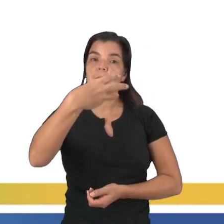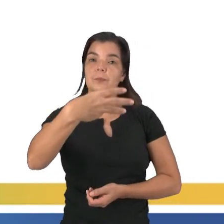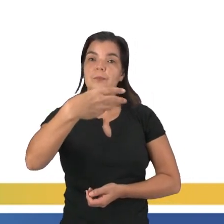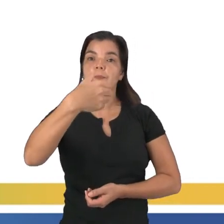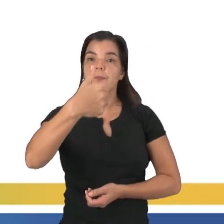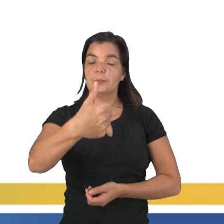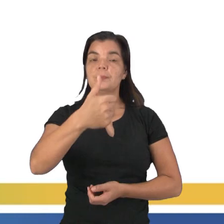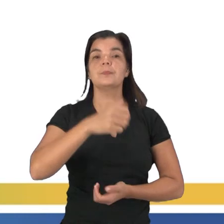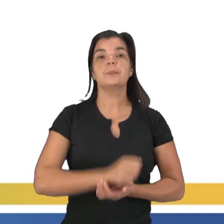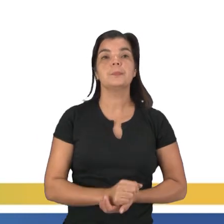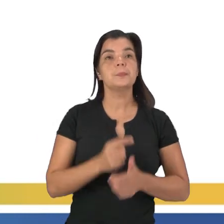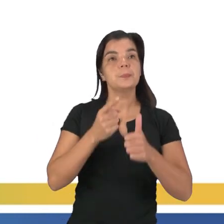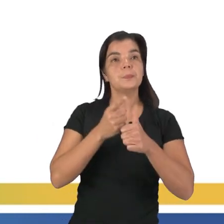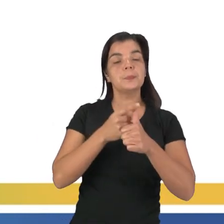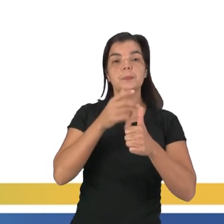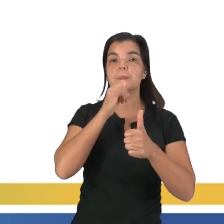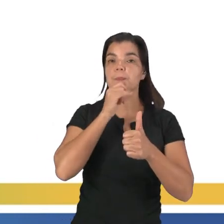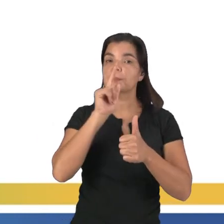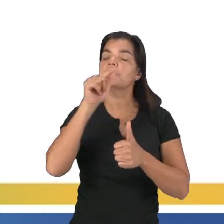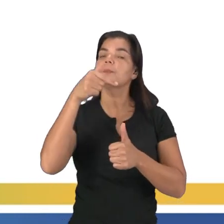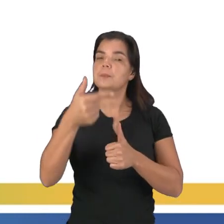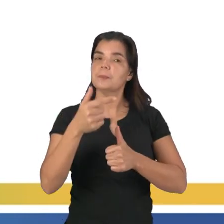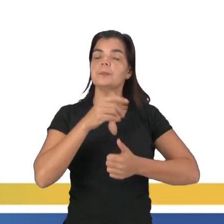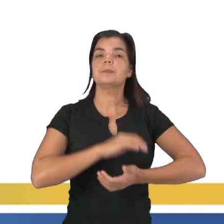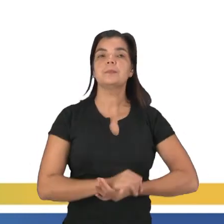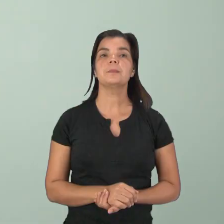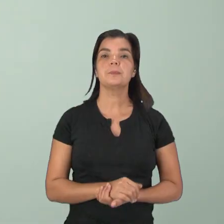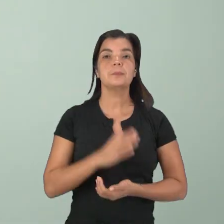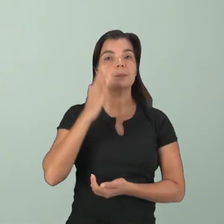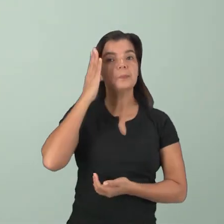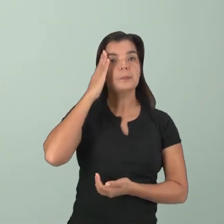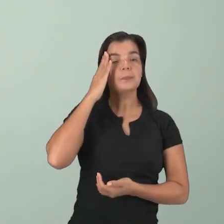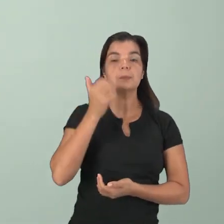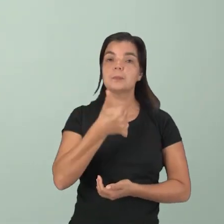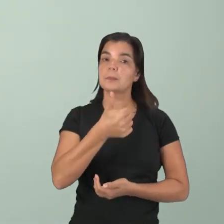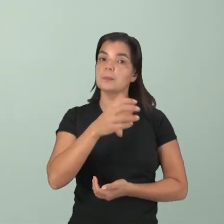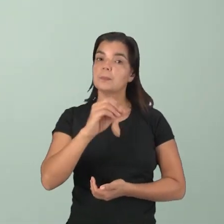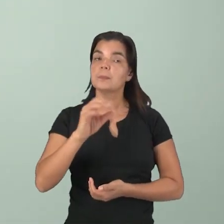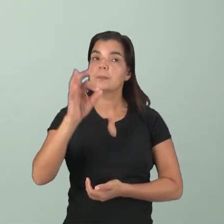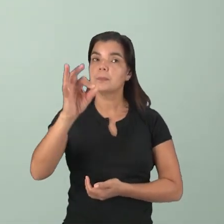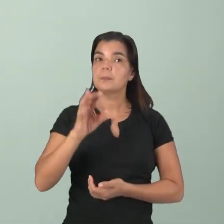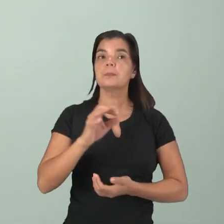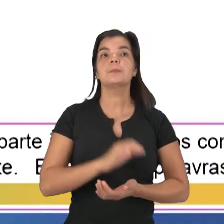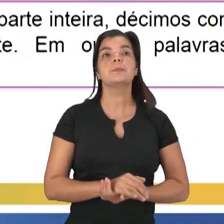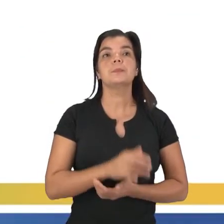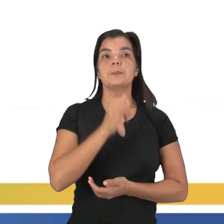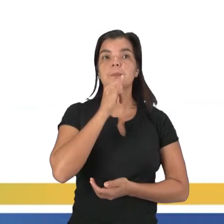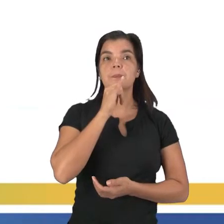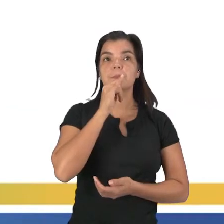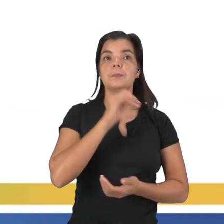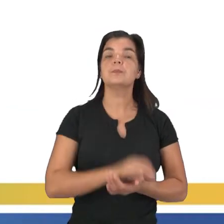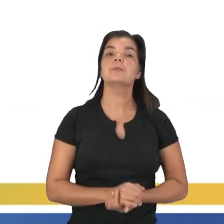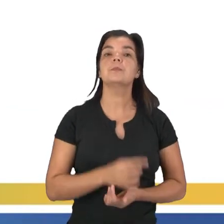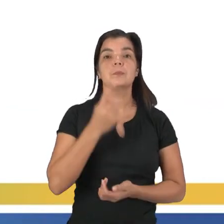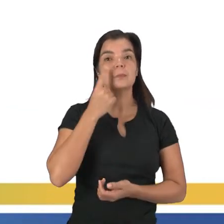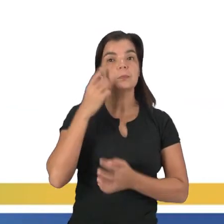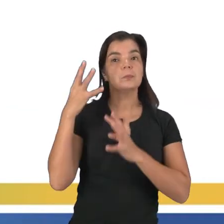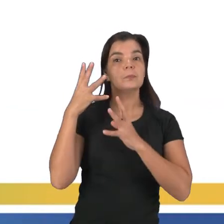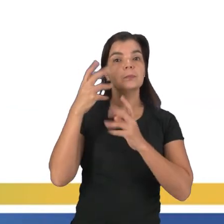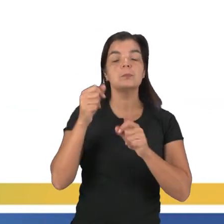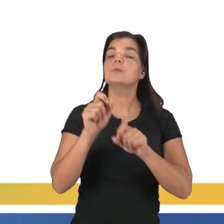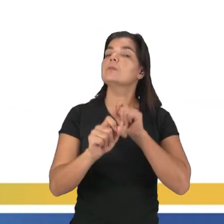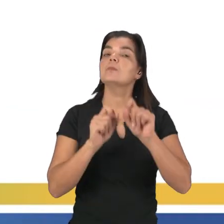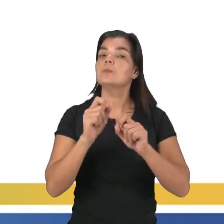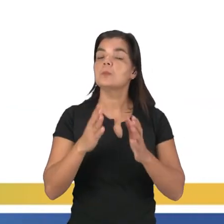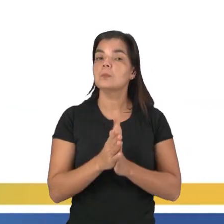resultado. Fizemos o nosso primeiro exemplo, vamos fazer mais um para a gente entender 100% desse conteúdo. Olha, mas novamente nós temos que